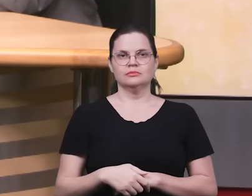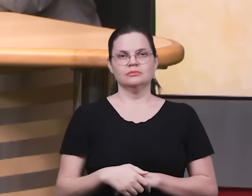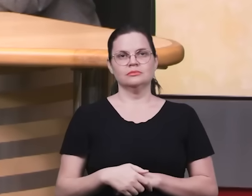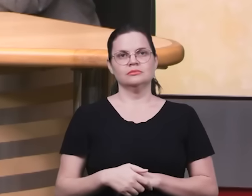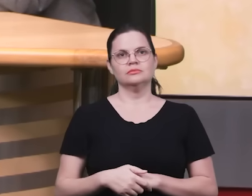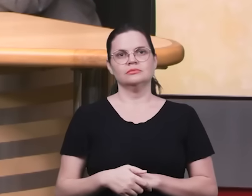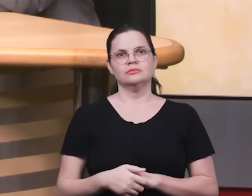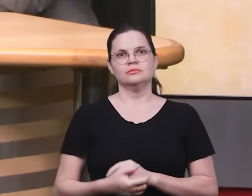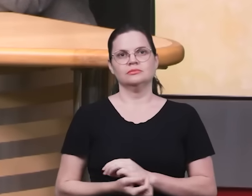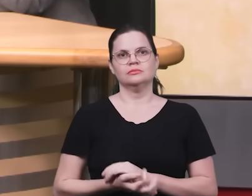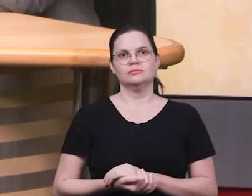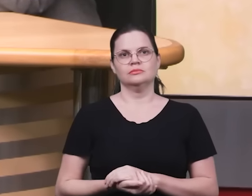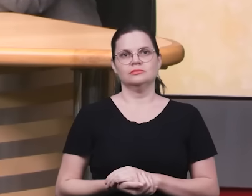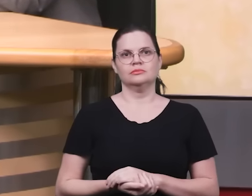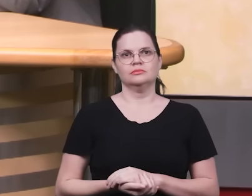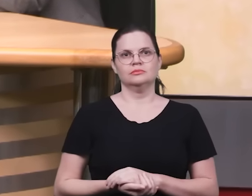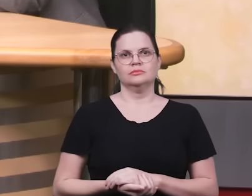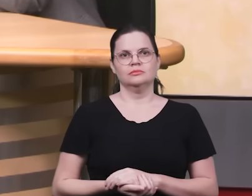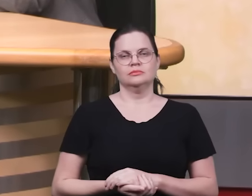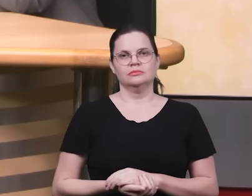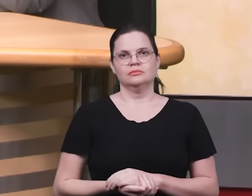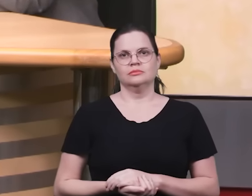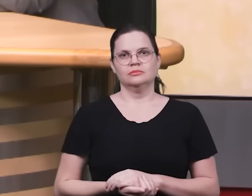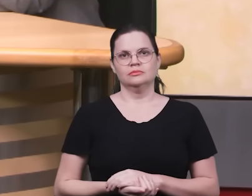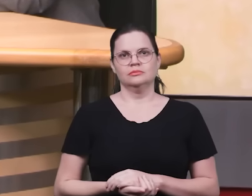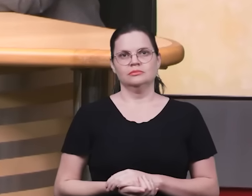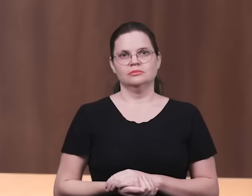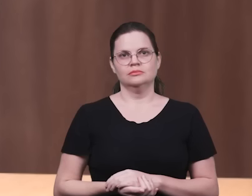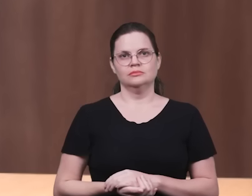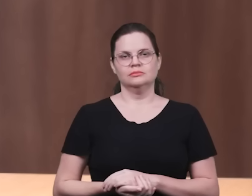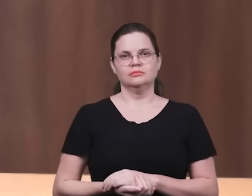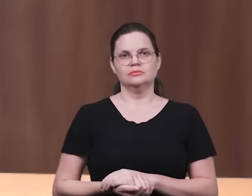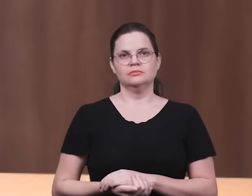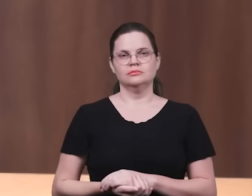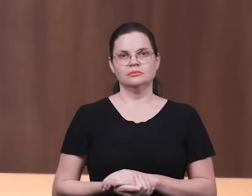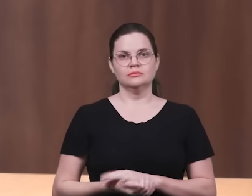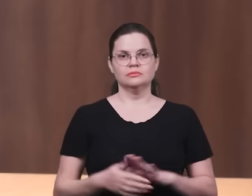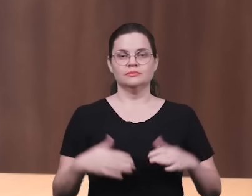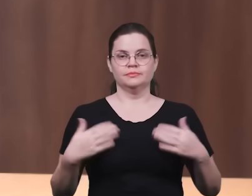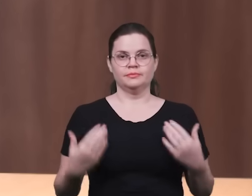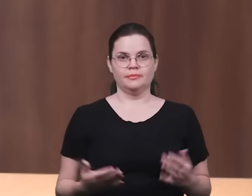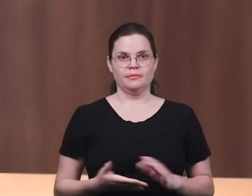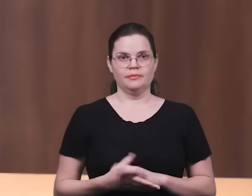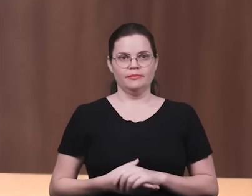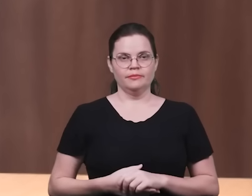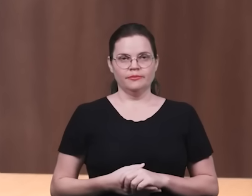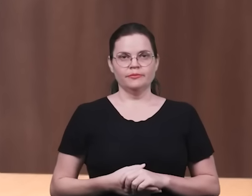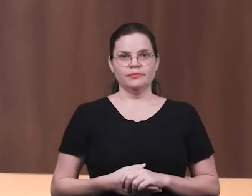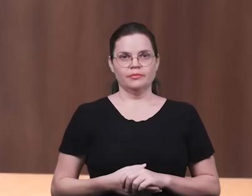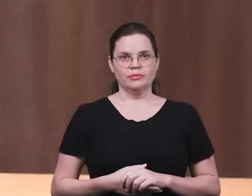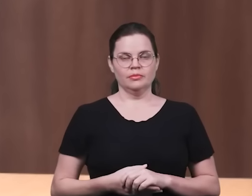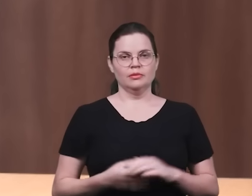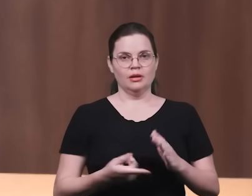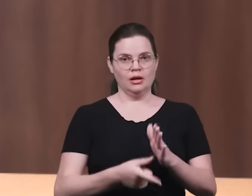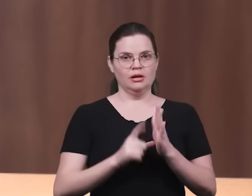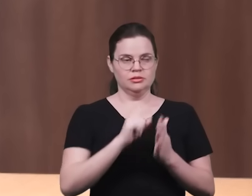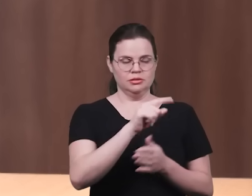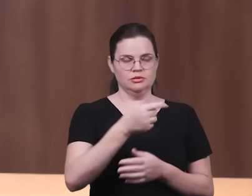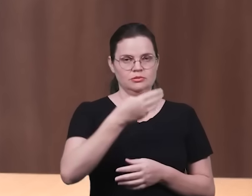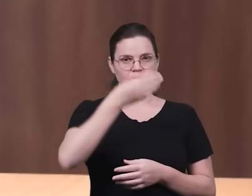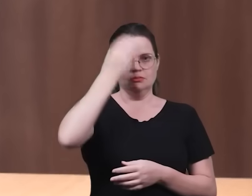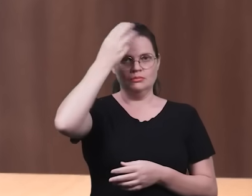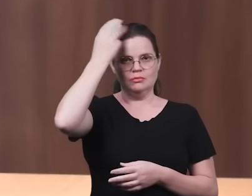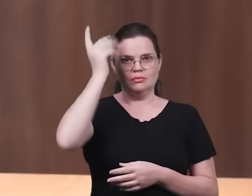Agora, isso, quer dizer, isso não é através de tudo isso. Antes de passar para o